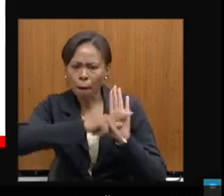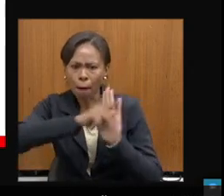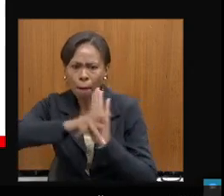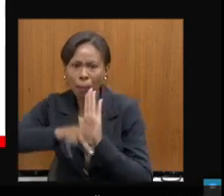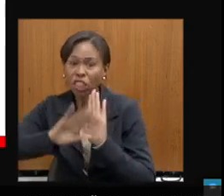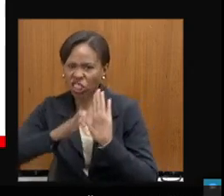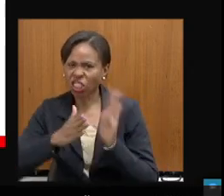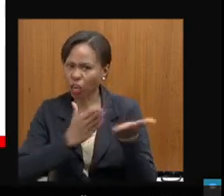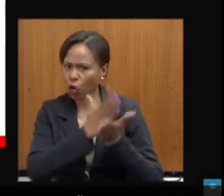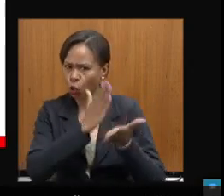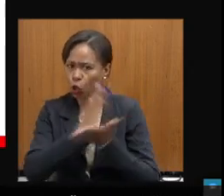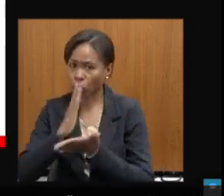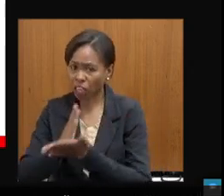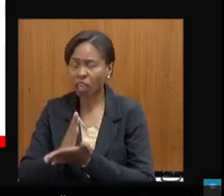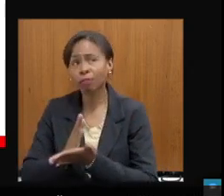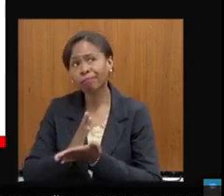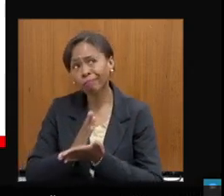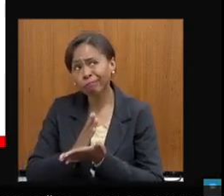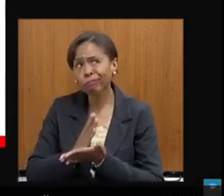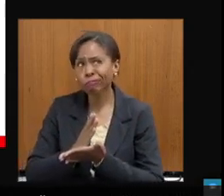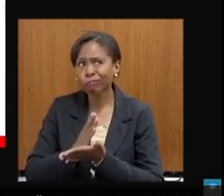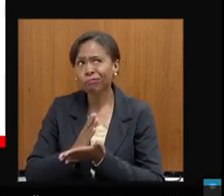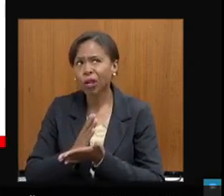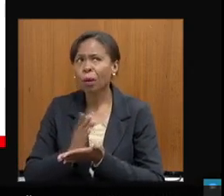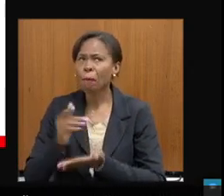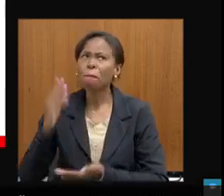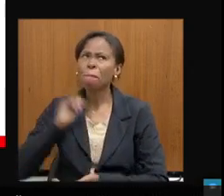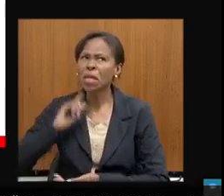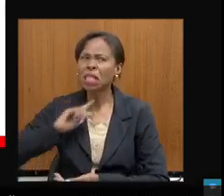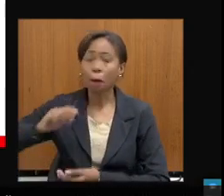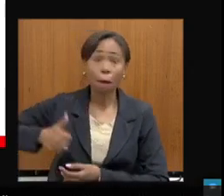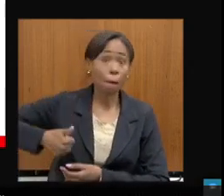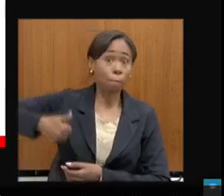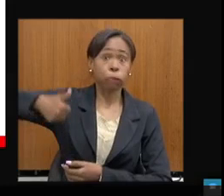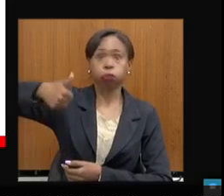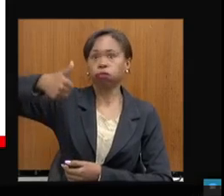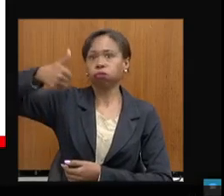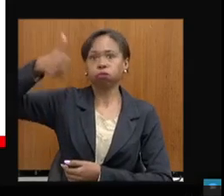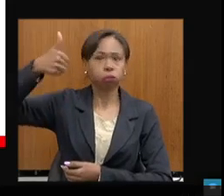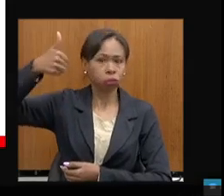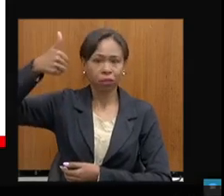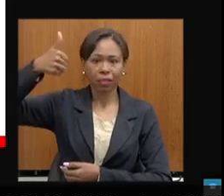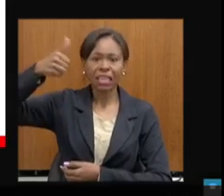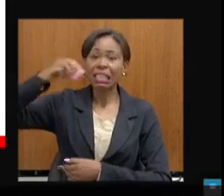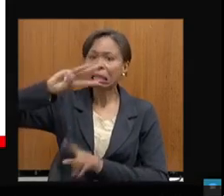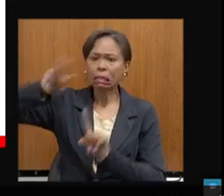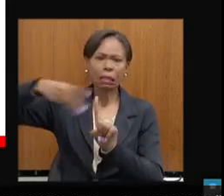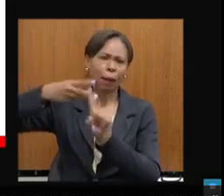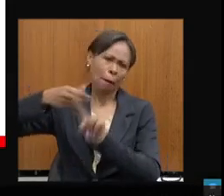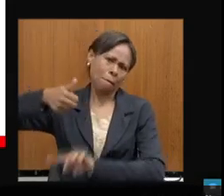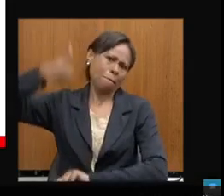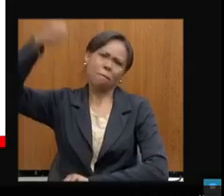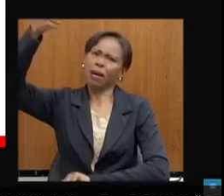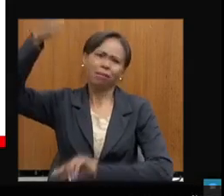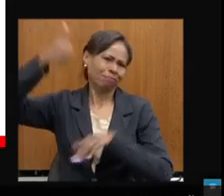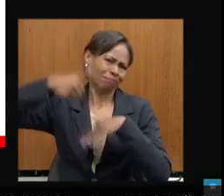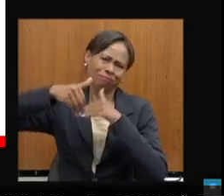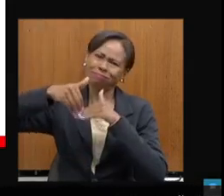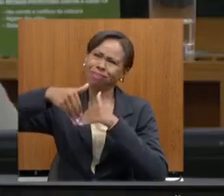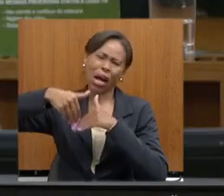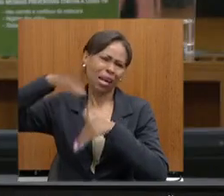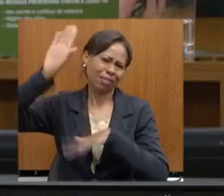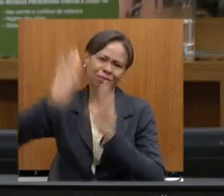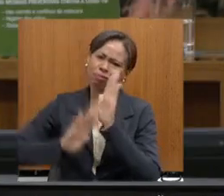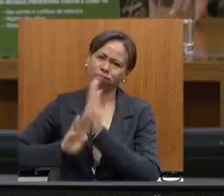Minas Gerais fica bem longe do segundo colocado é quase que 3 vezes mais então estamos aí